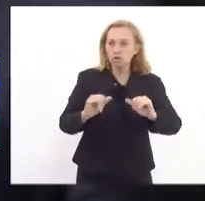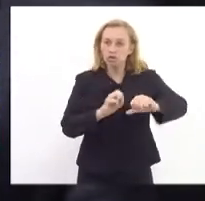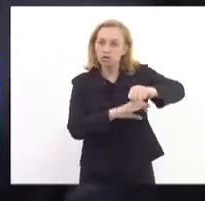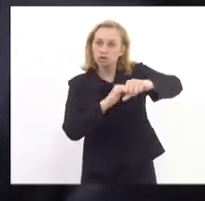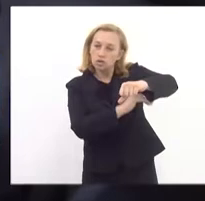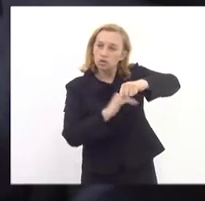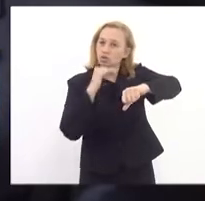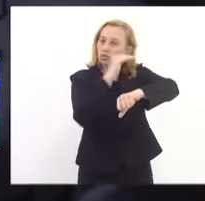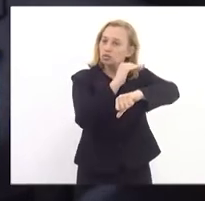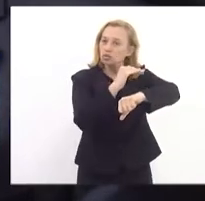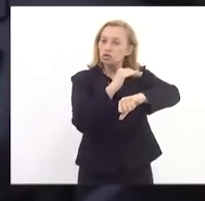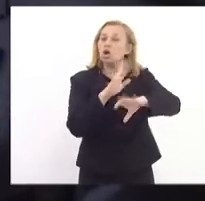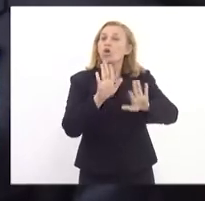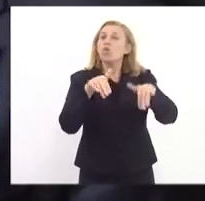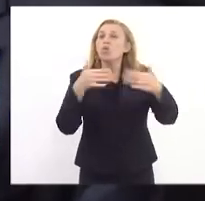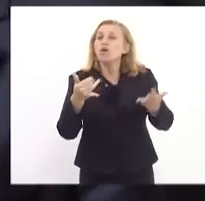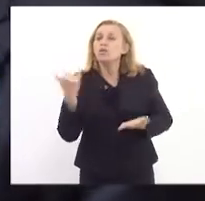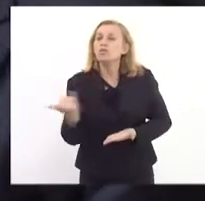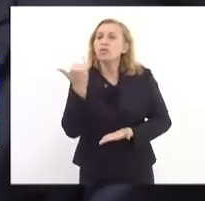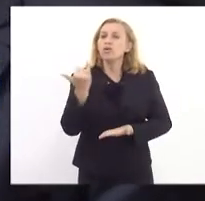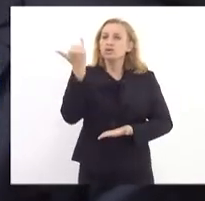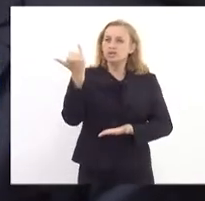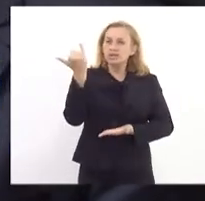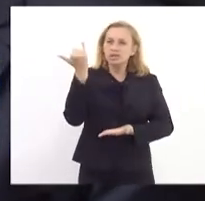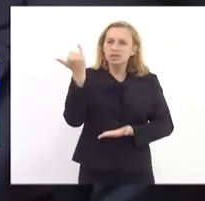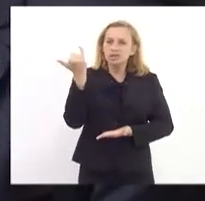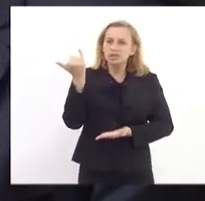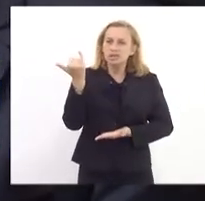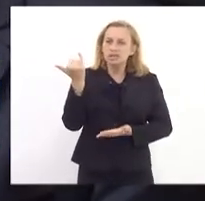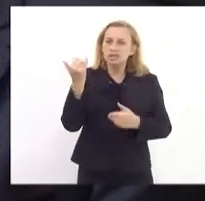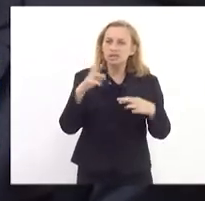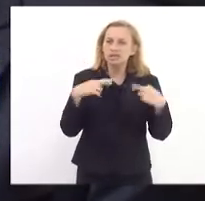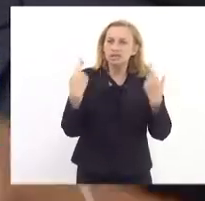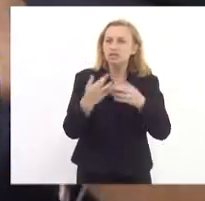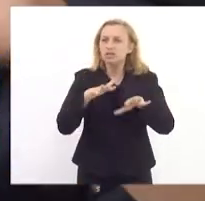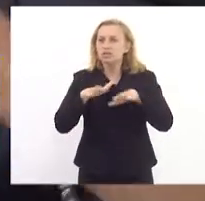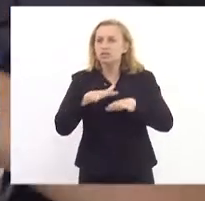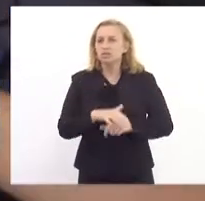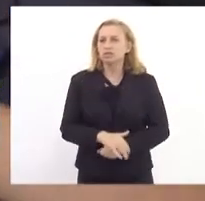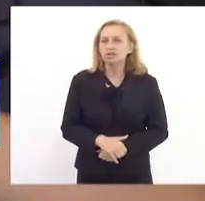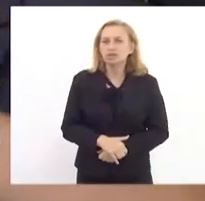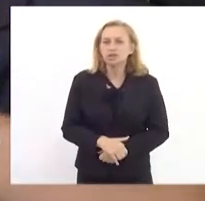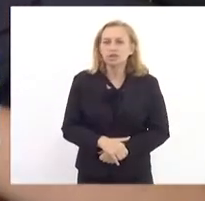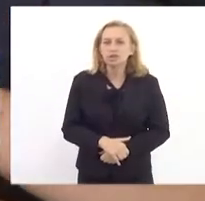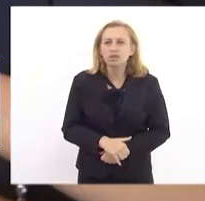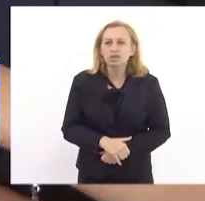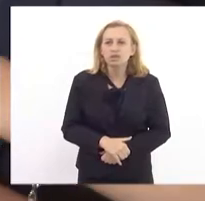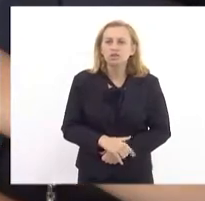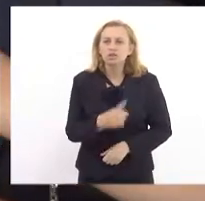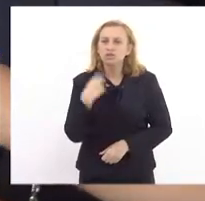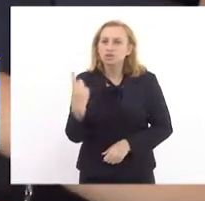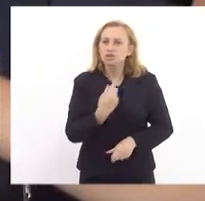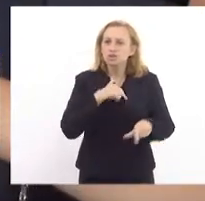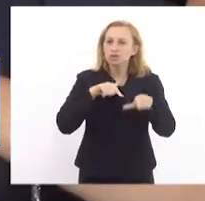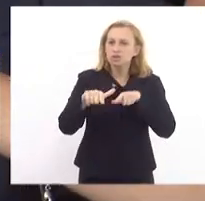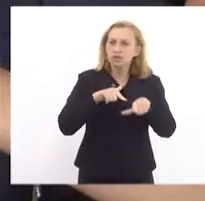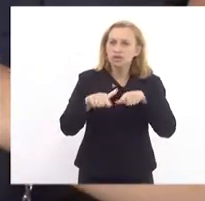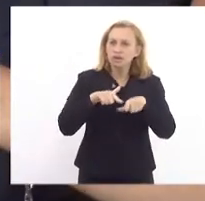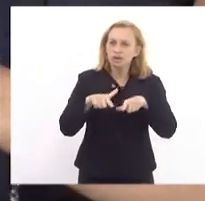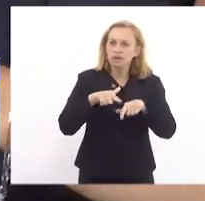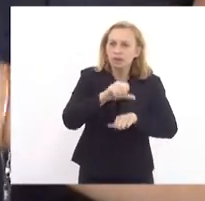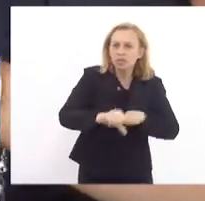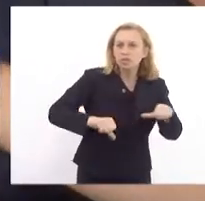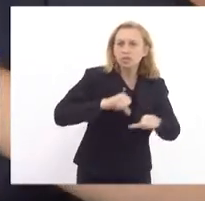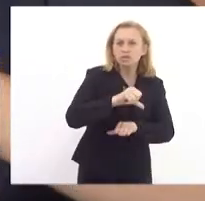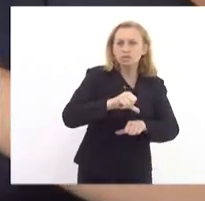Soberano. Qual a importância dessa reunião, desse momento? Olha, nós estamos trabalhando para mudar